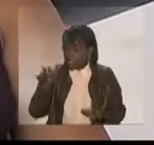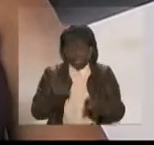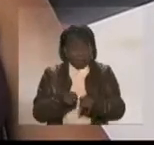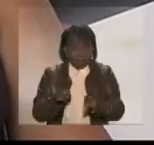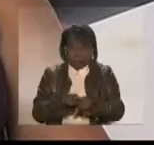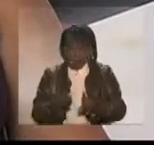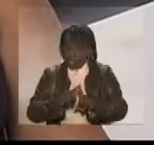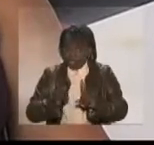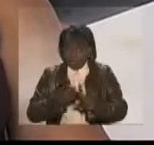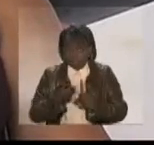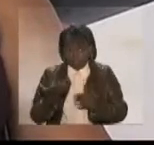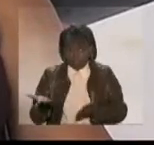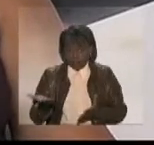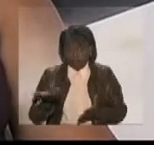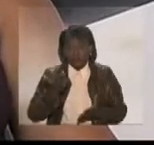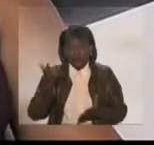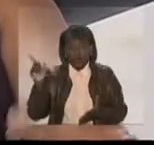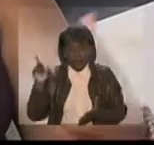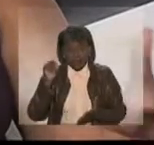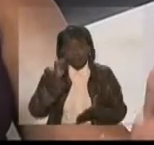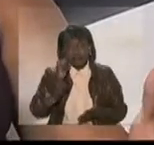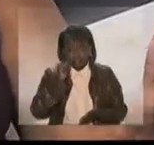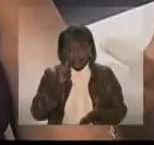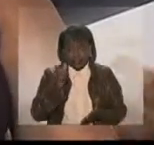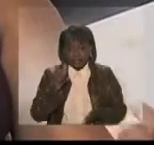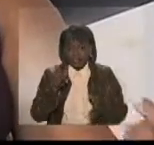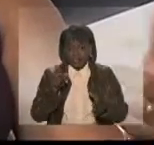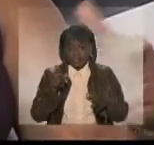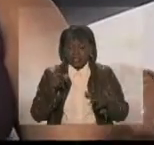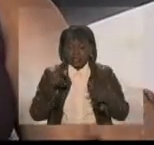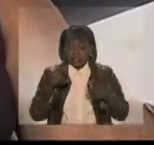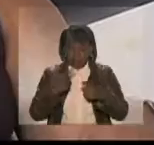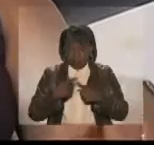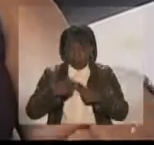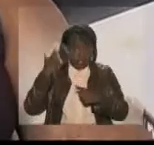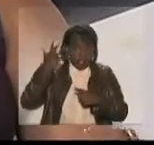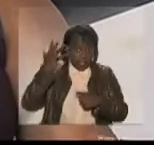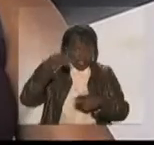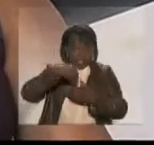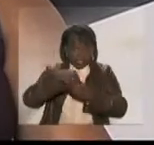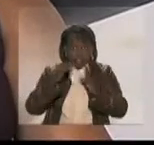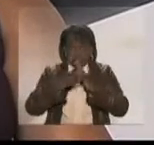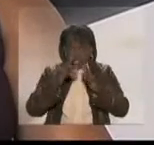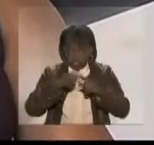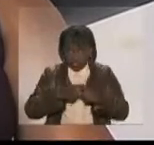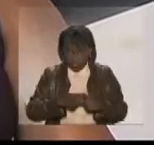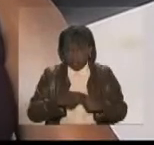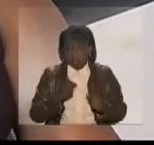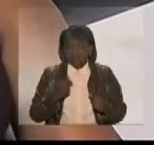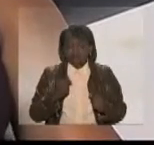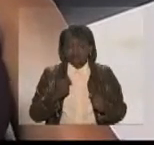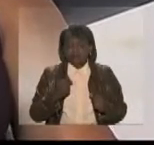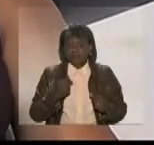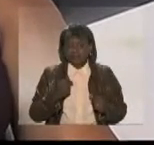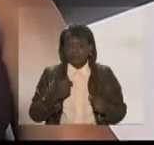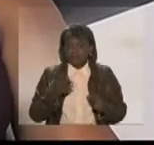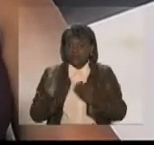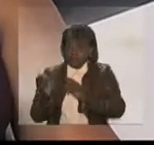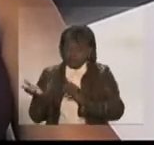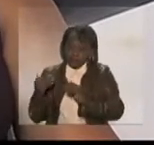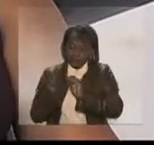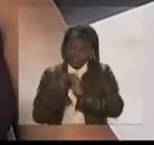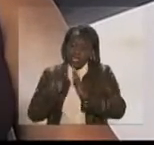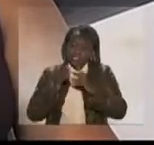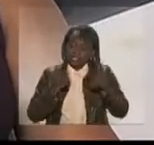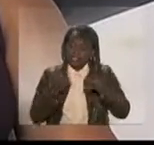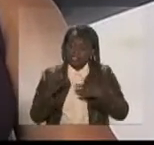também está. Era outra moça, por sinal, essa palestra foi numa igreja. E aí